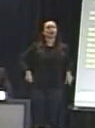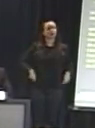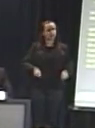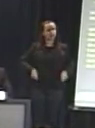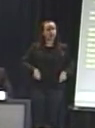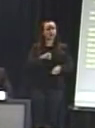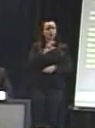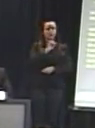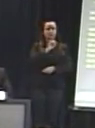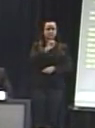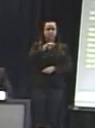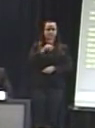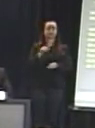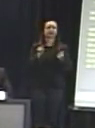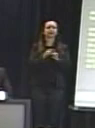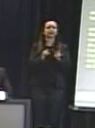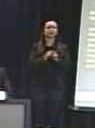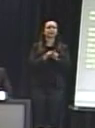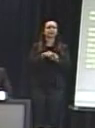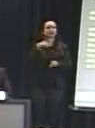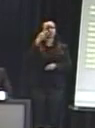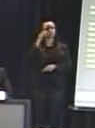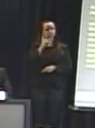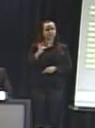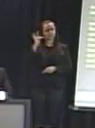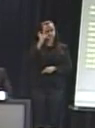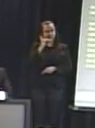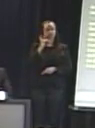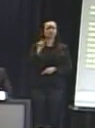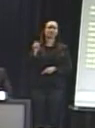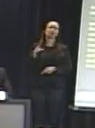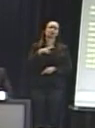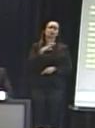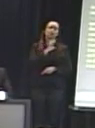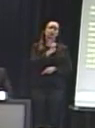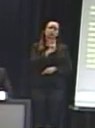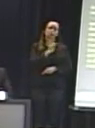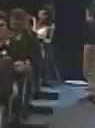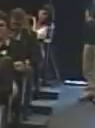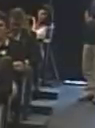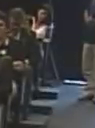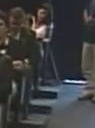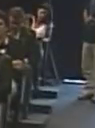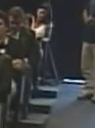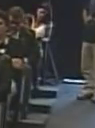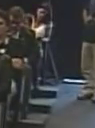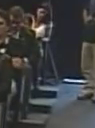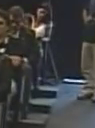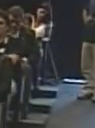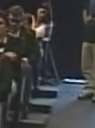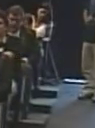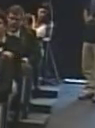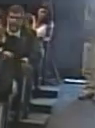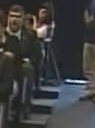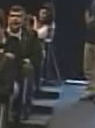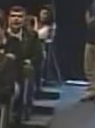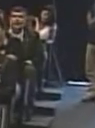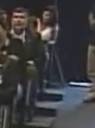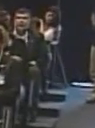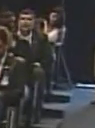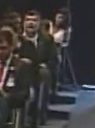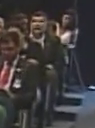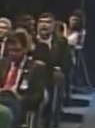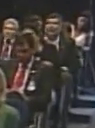deputado federal Eduardo Barbosa. Saudar também os meus colegas vice-presidentes, o Alexandre Abreu e Dan